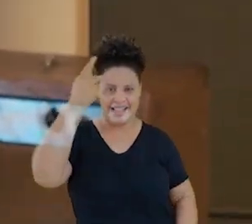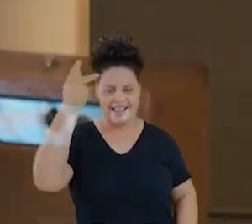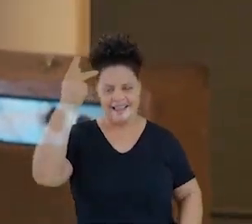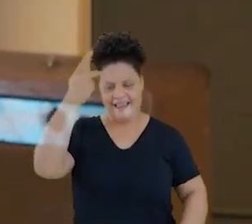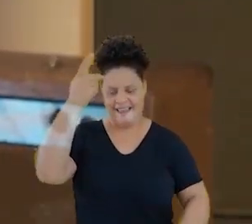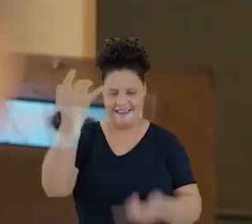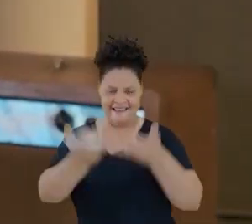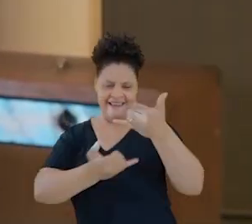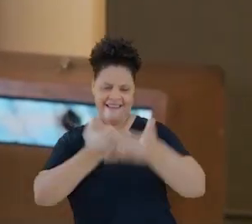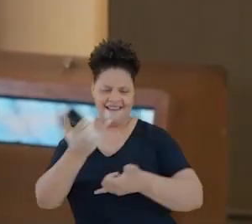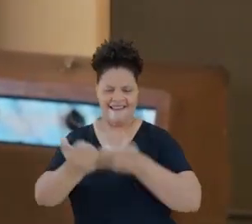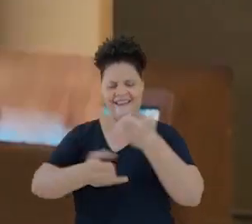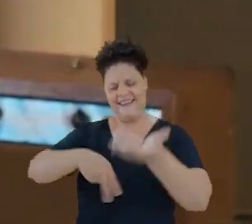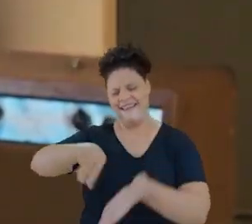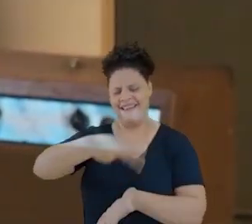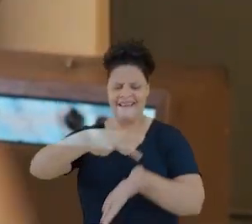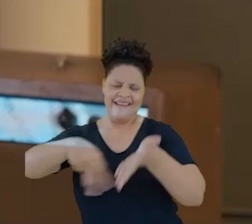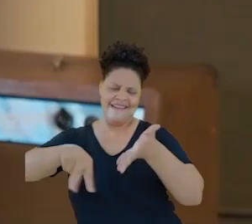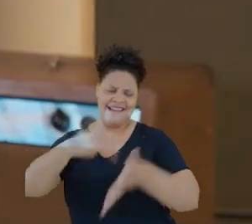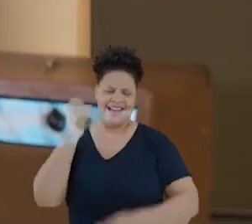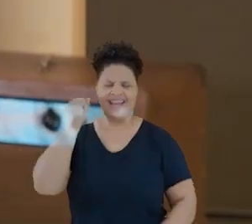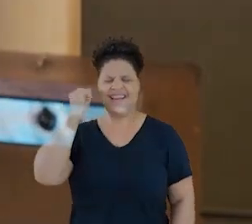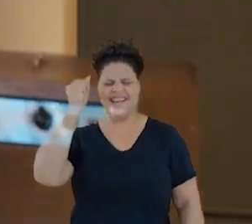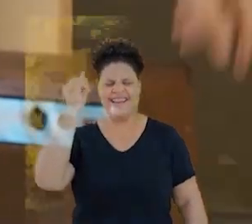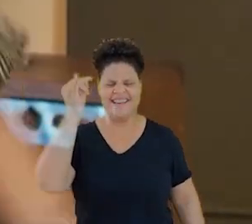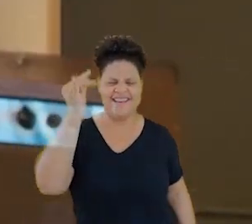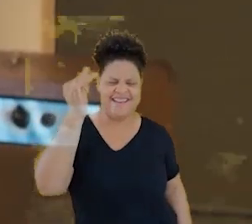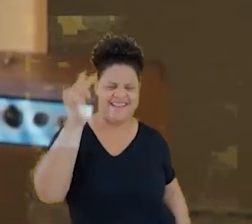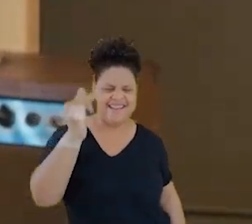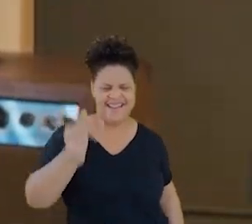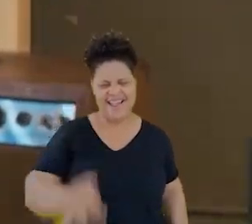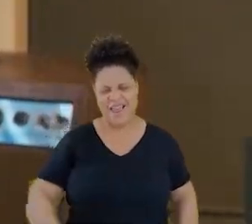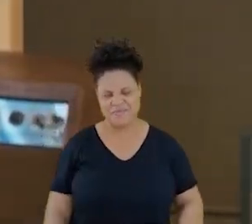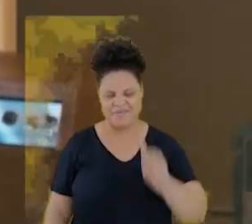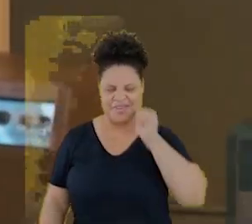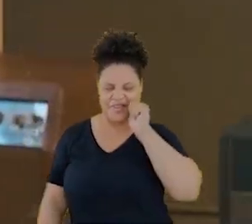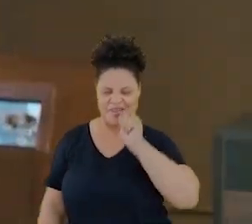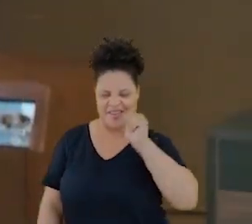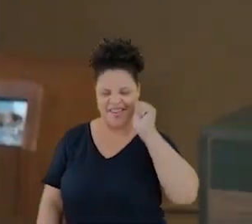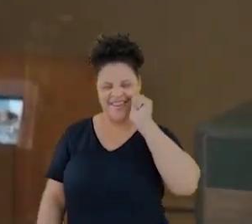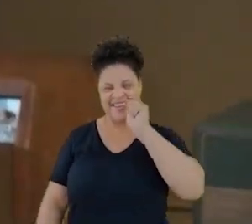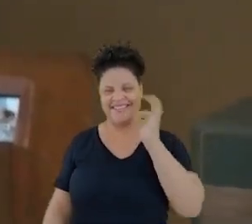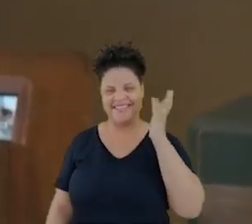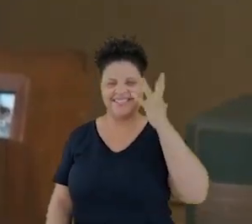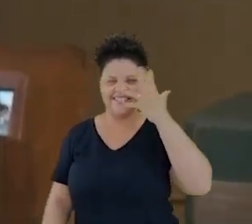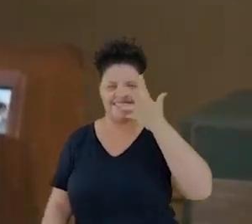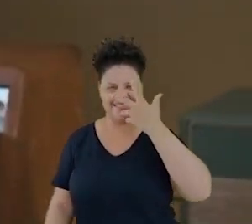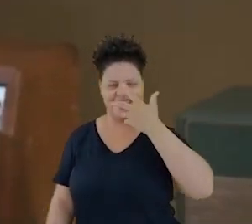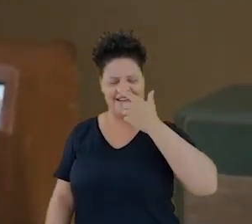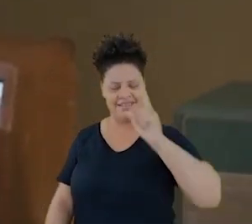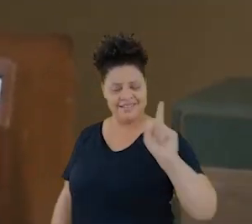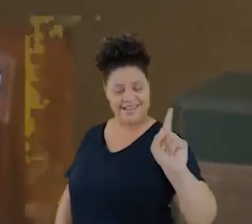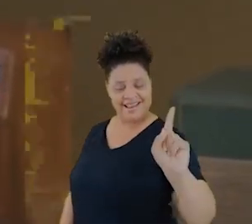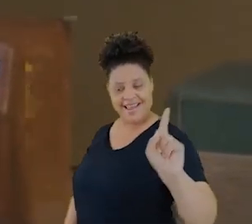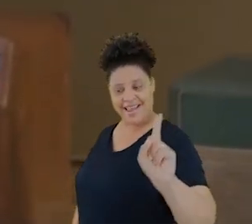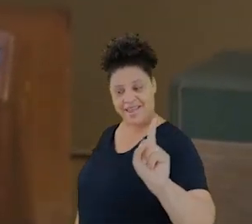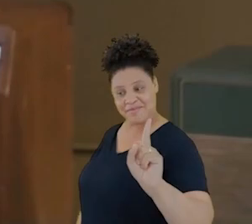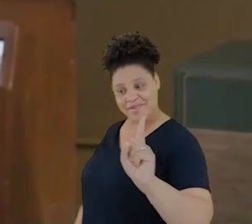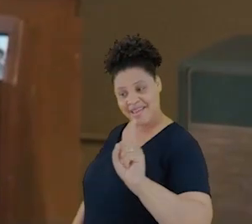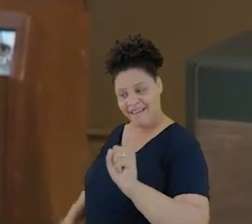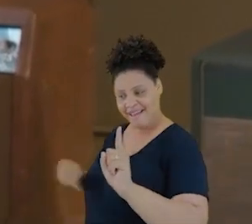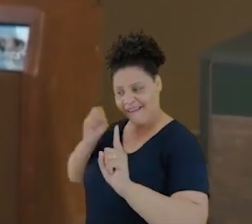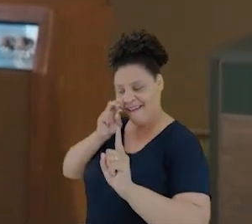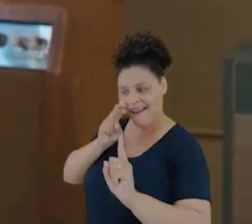vou dançar a noite inteira, quero ver rachar o chão. Menina bonita, o que vem ver, o que vem ver, o que vem ver.